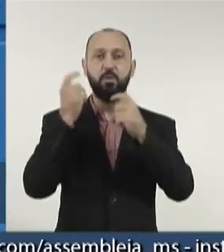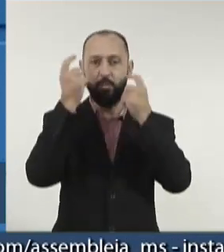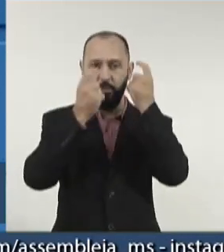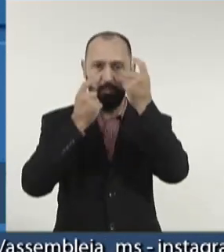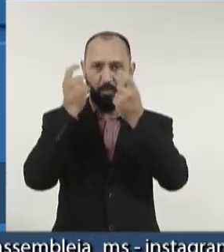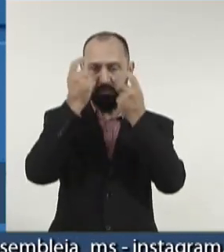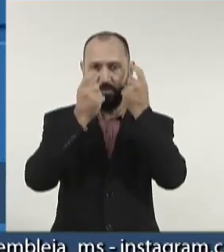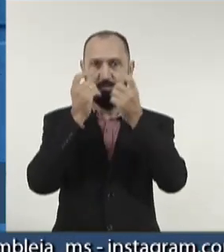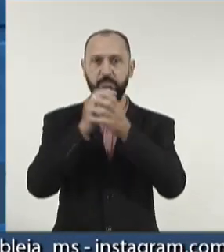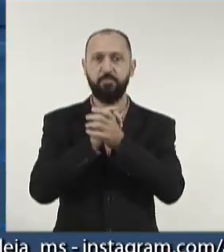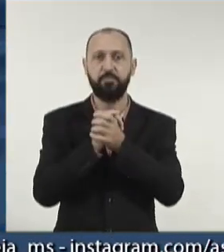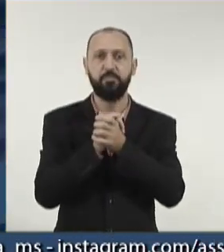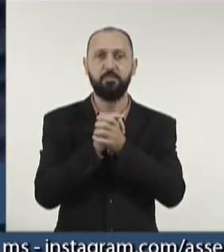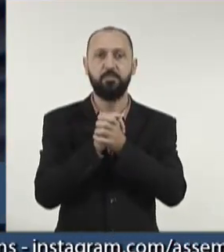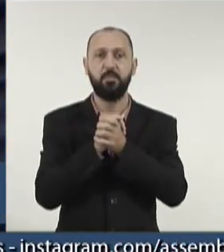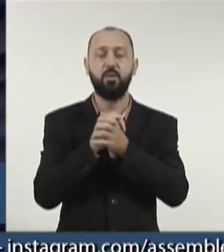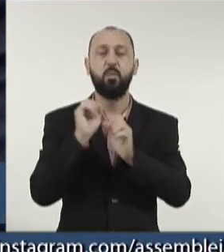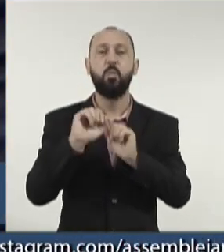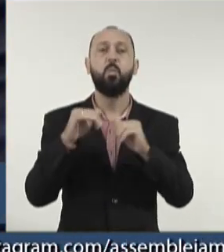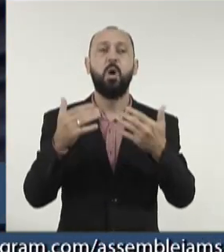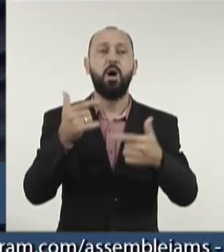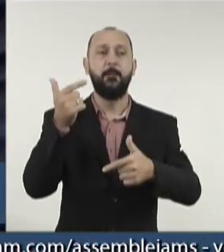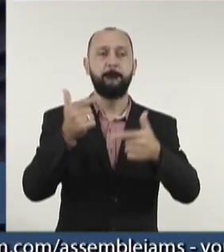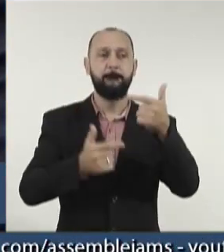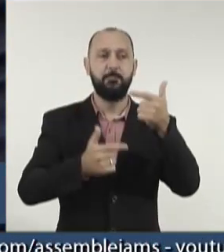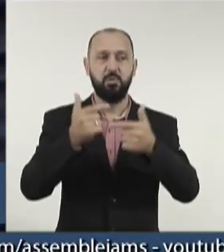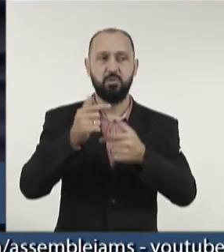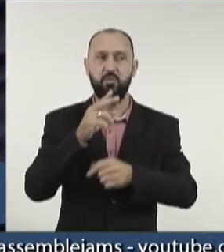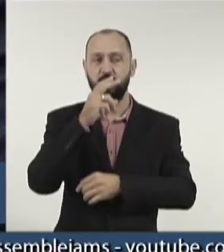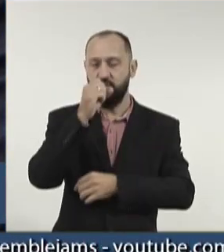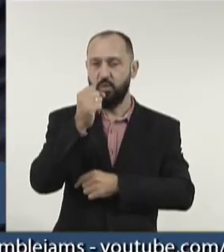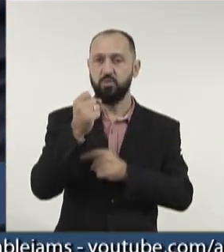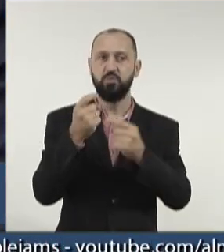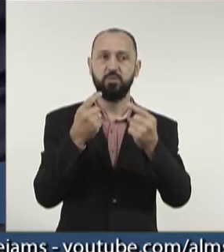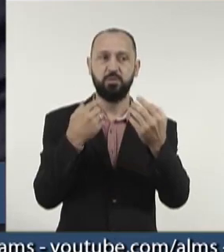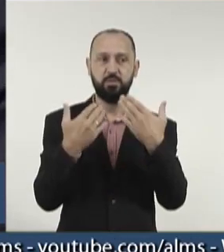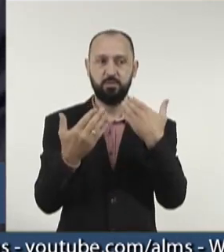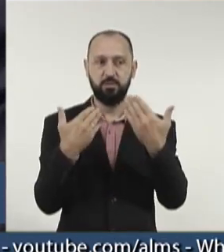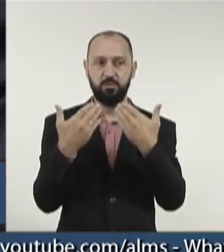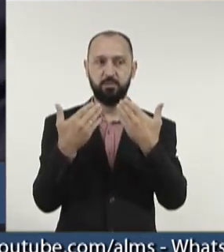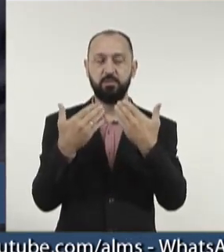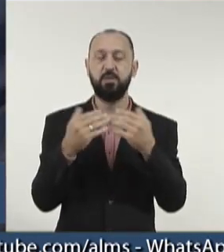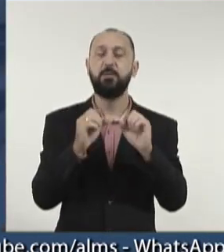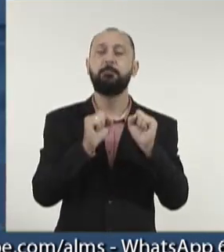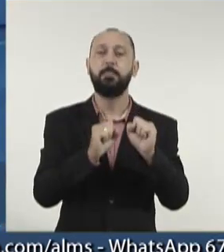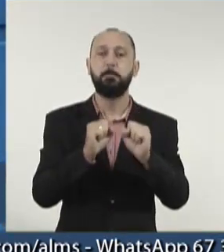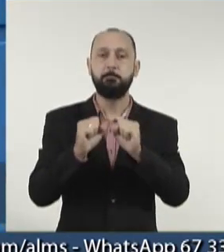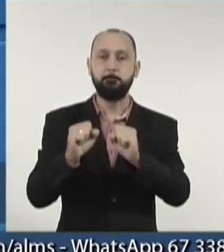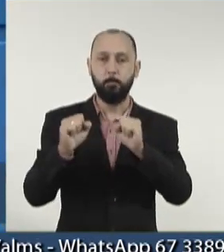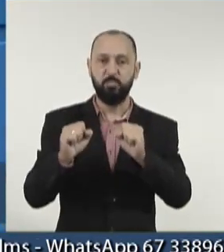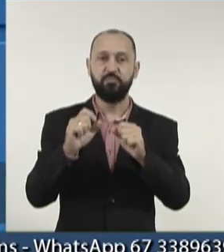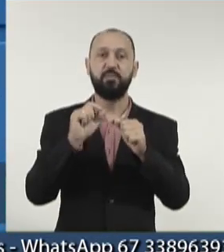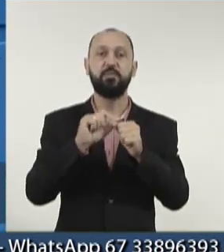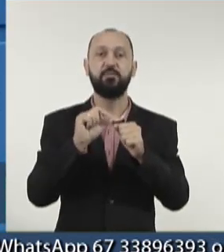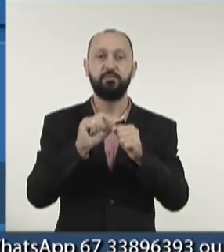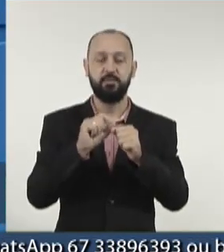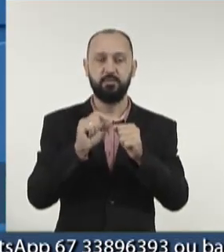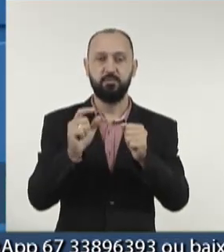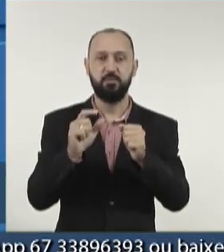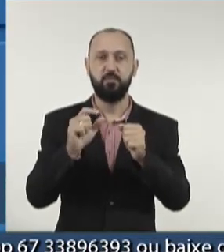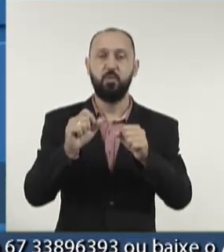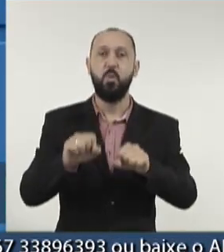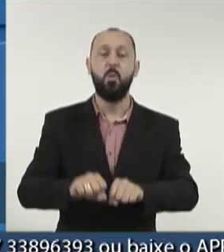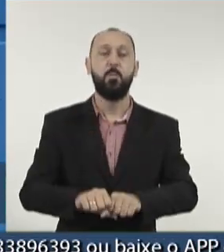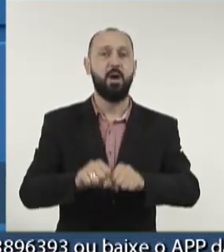preocupação com a politização excessiva desse debate, que pode ocasionar um